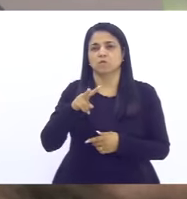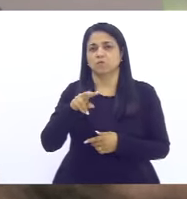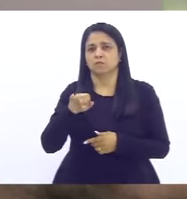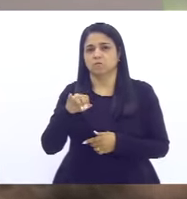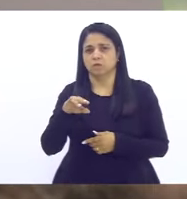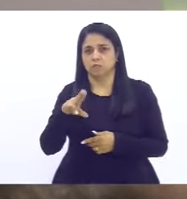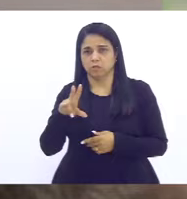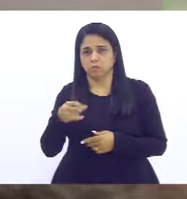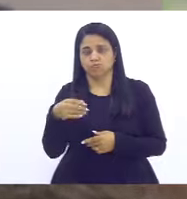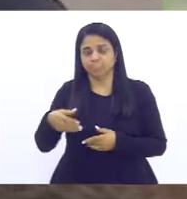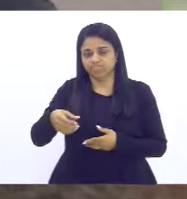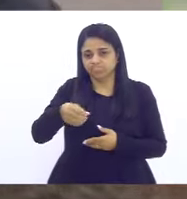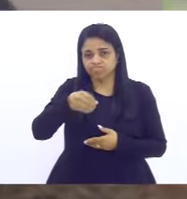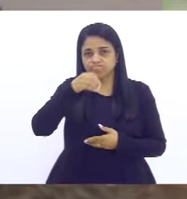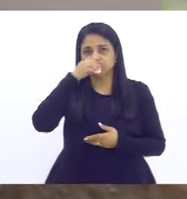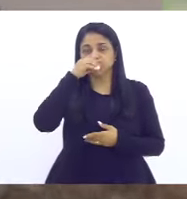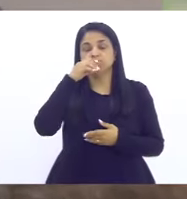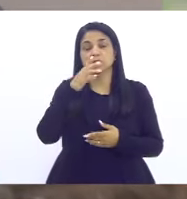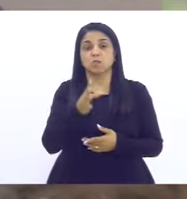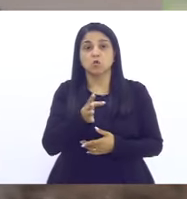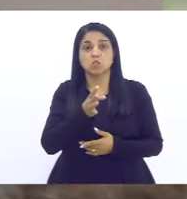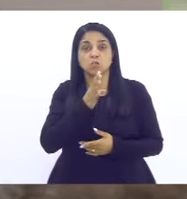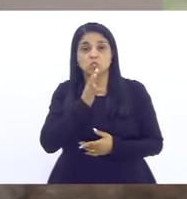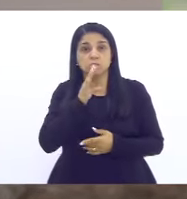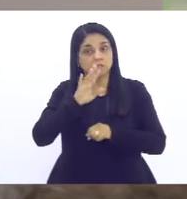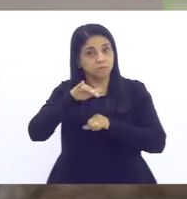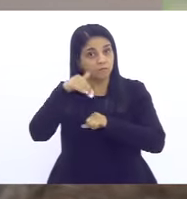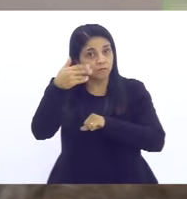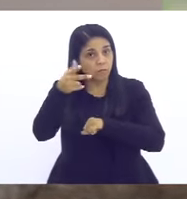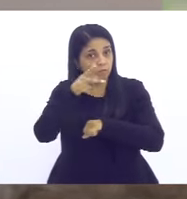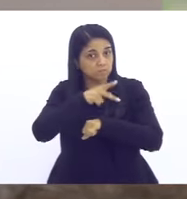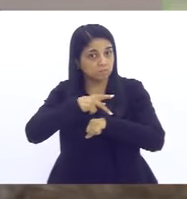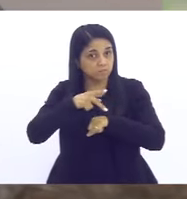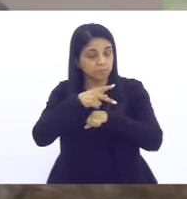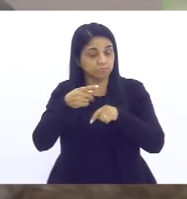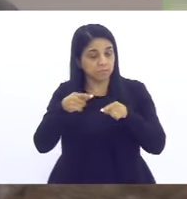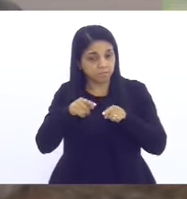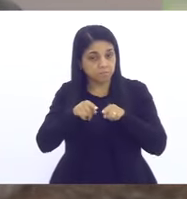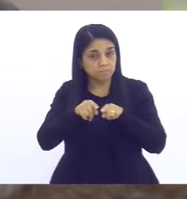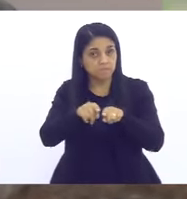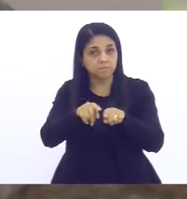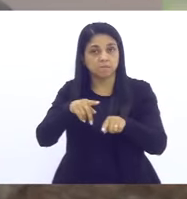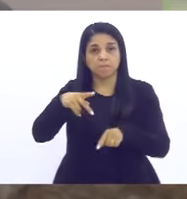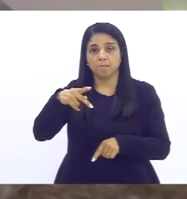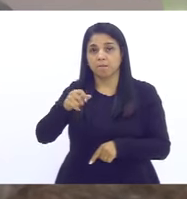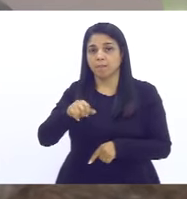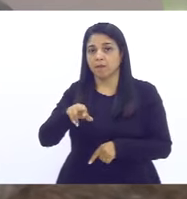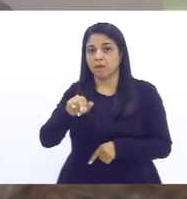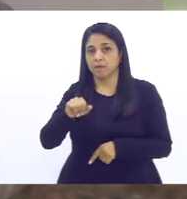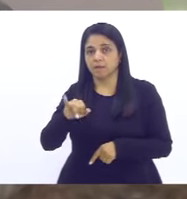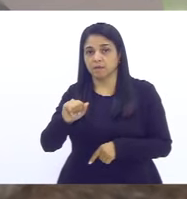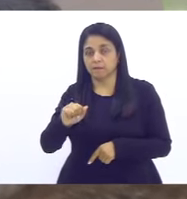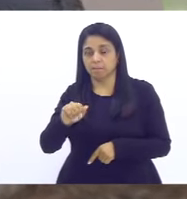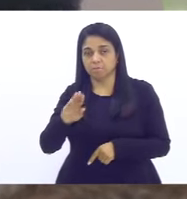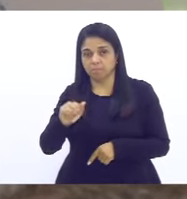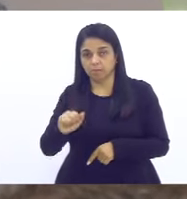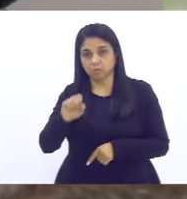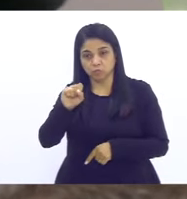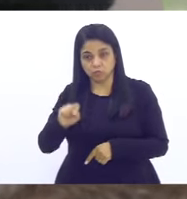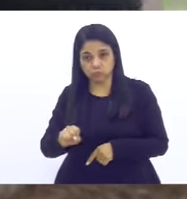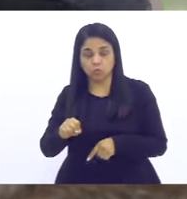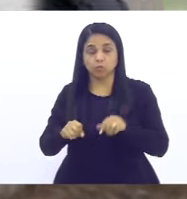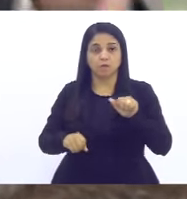maneira internacional, e a gente começa a vislumbrar na região, né, Gutinho, uma parceria entre Paraíba do Sul e Areal para a gente produzir